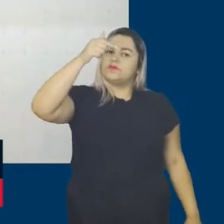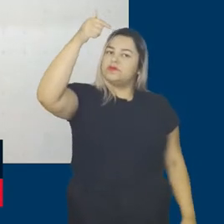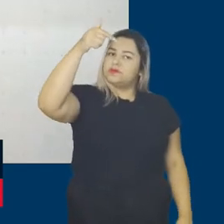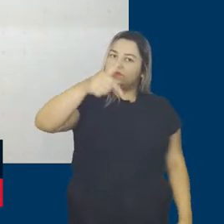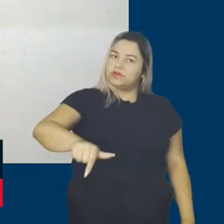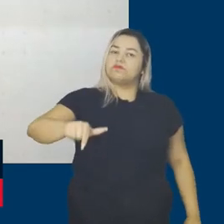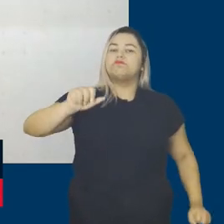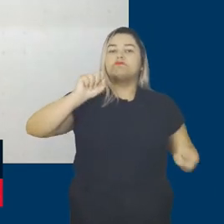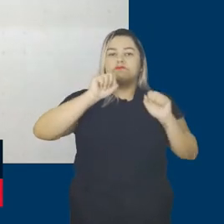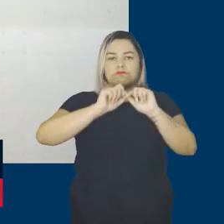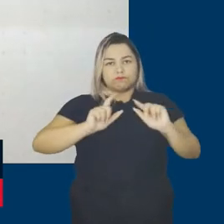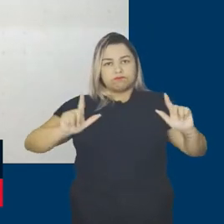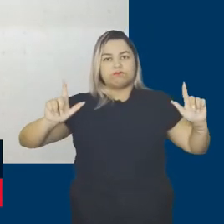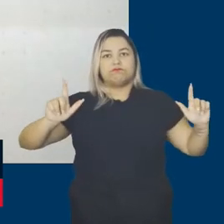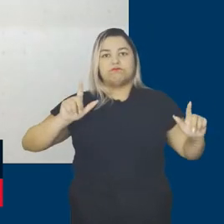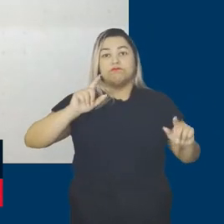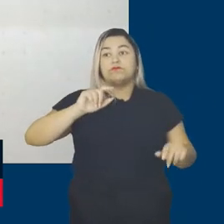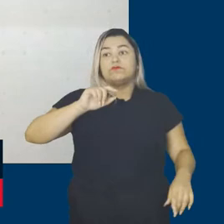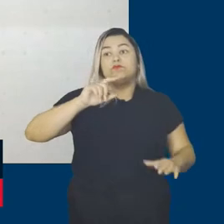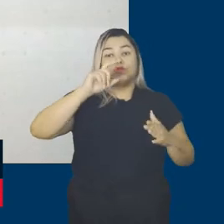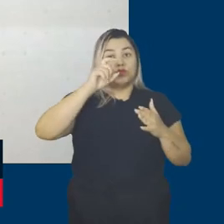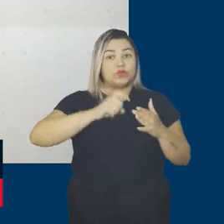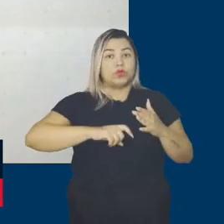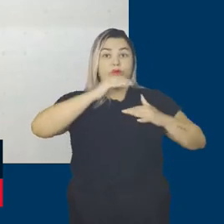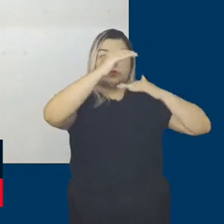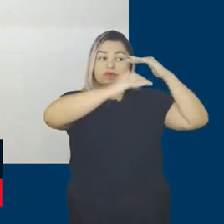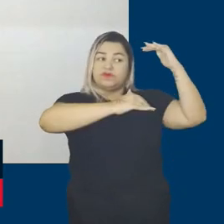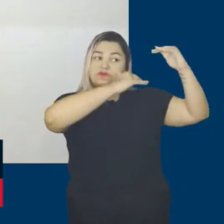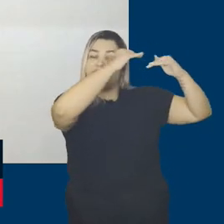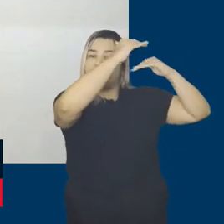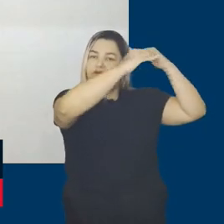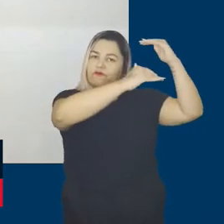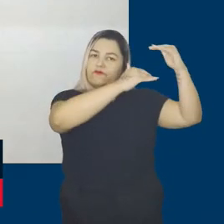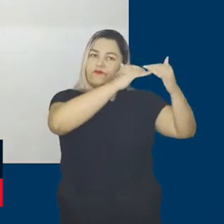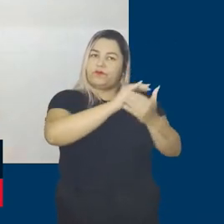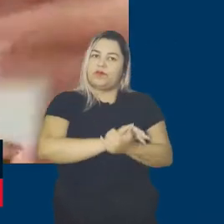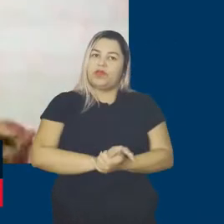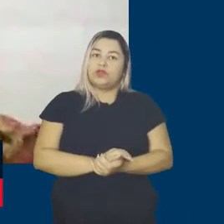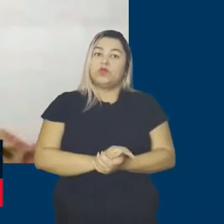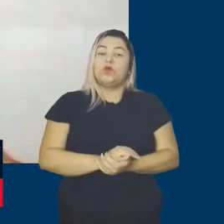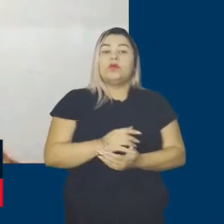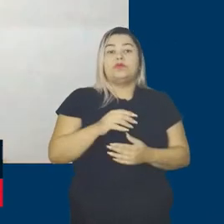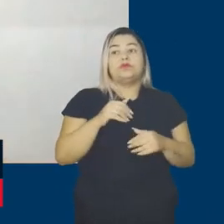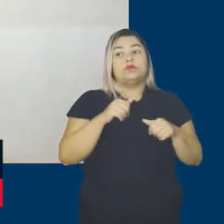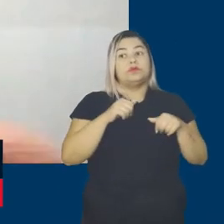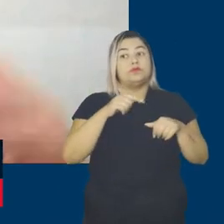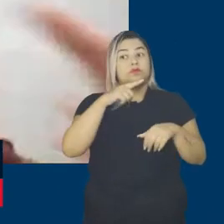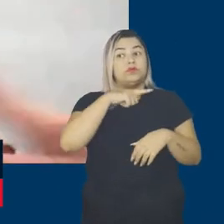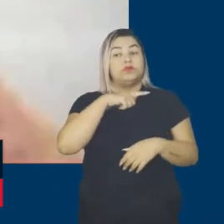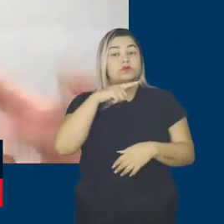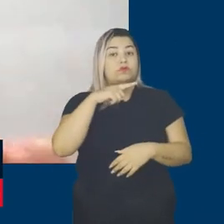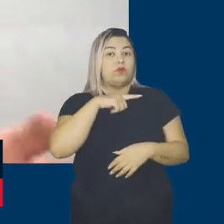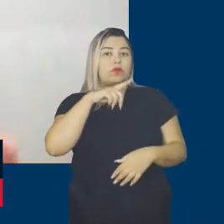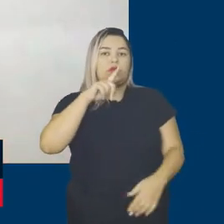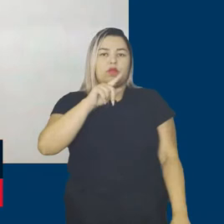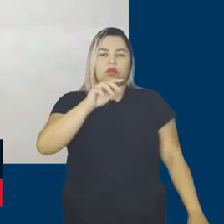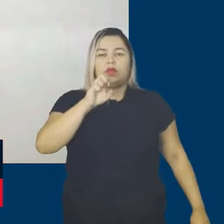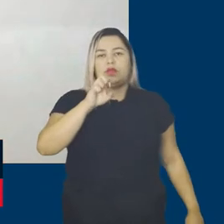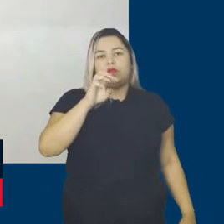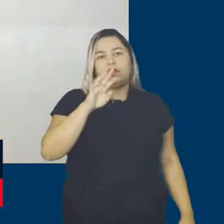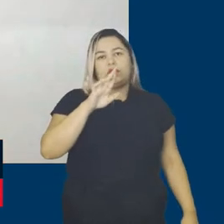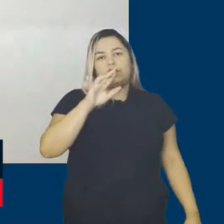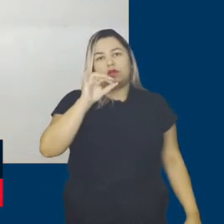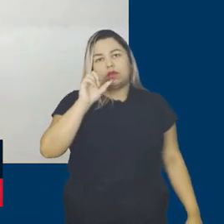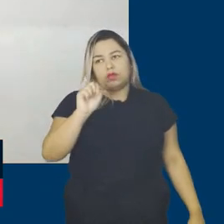o que a gente está, né, tá chamando como letras do desenvolvimento, né? Como você tem letras,